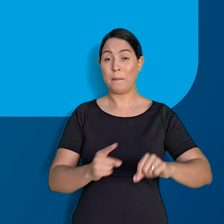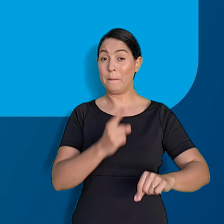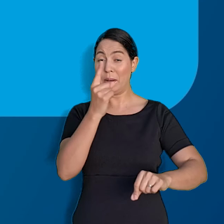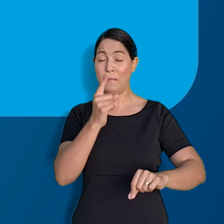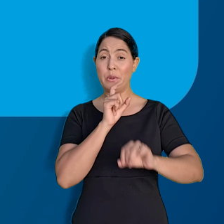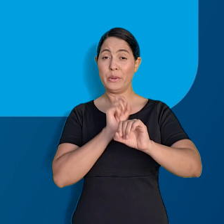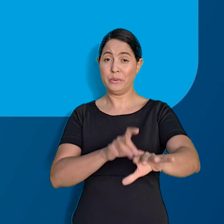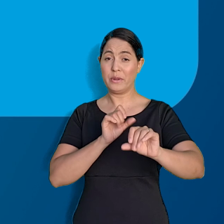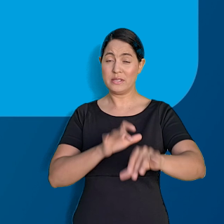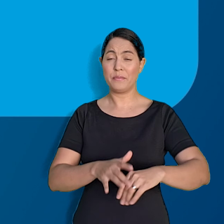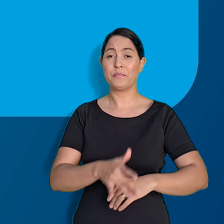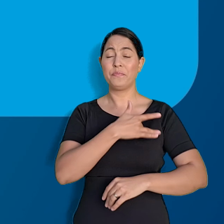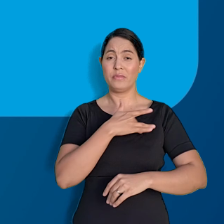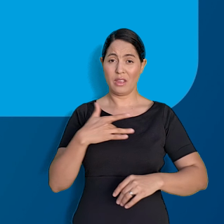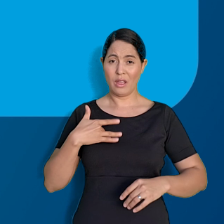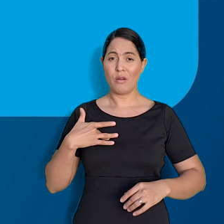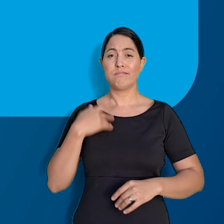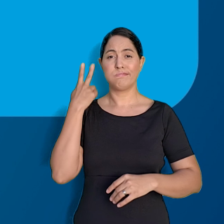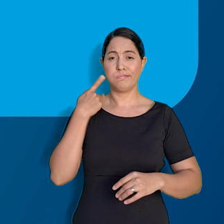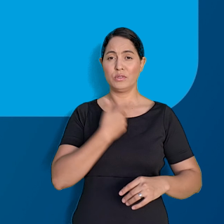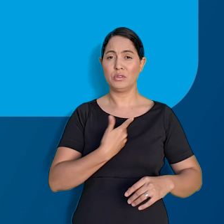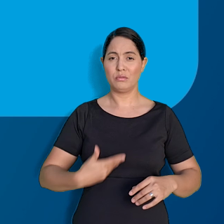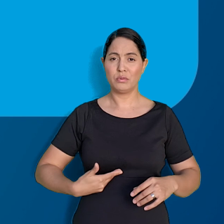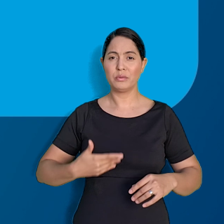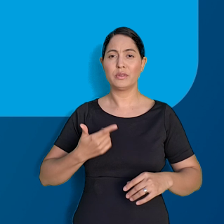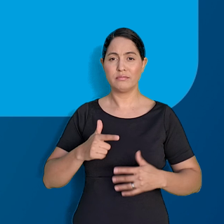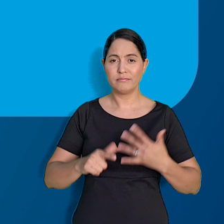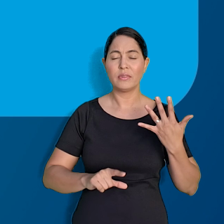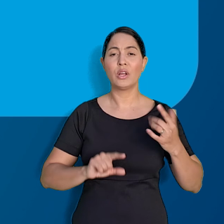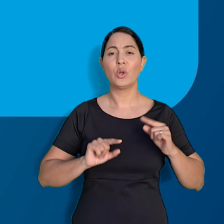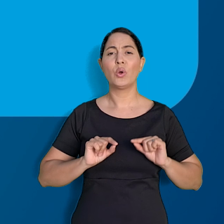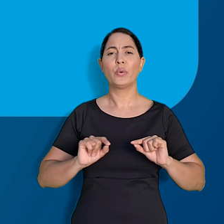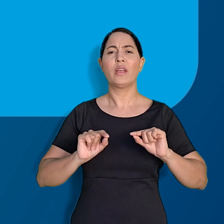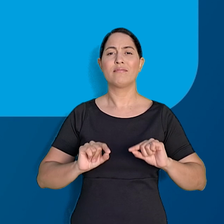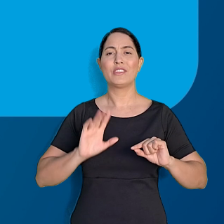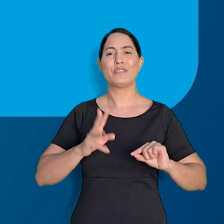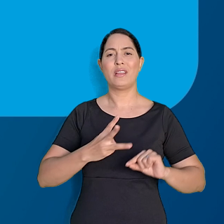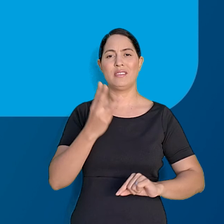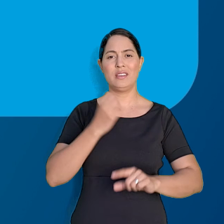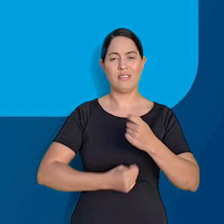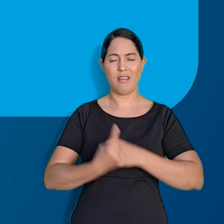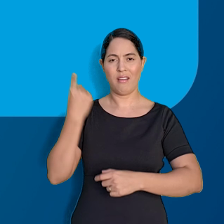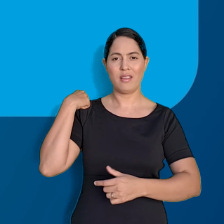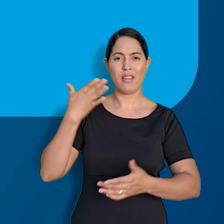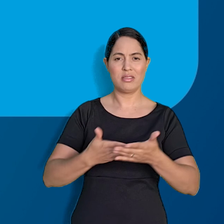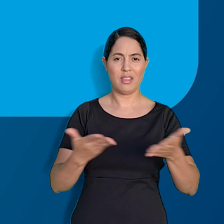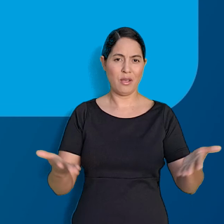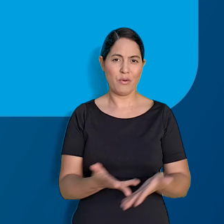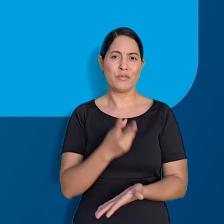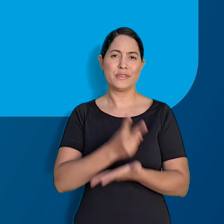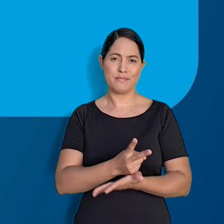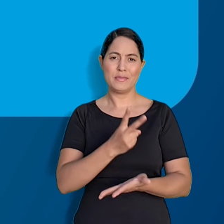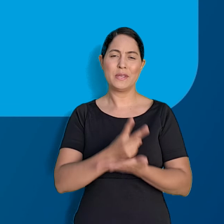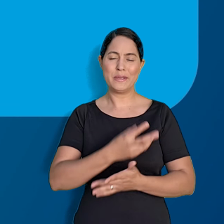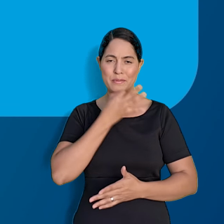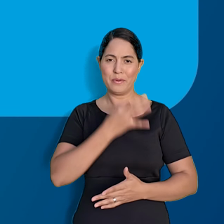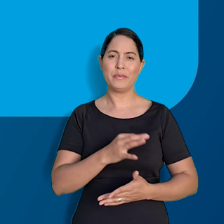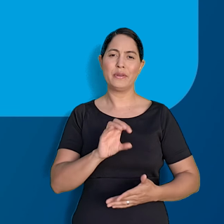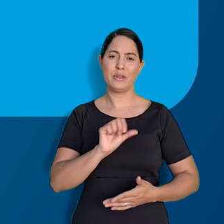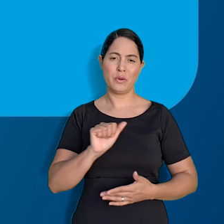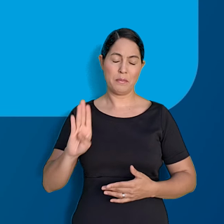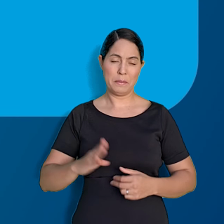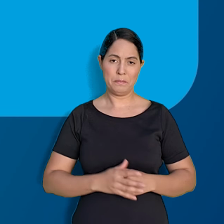saúde e políticas públicas continuadas. Há mais de 30 anos, essa é a posição da OAB Nacional. Lutar